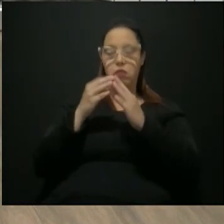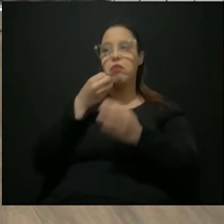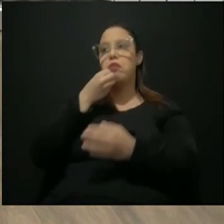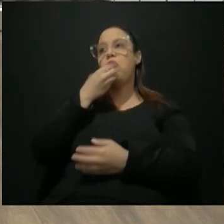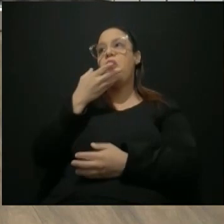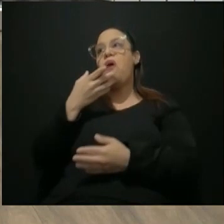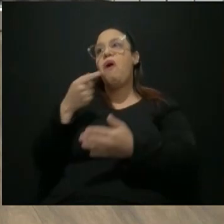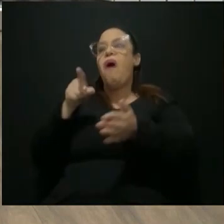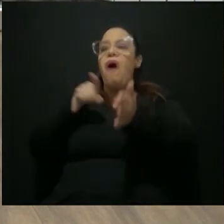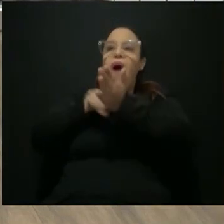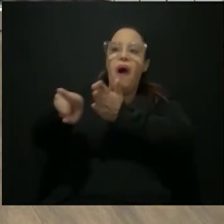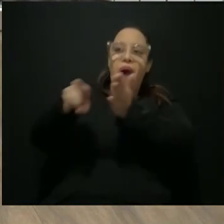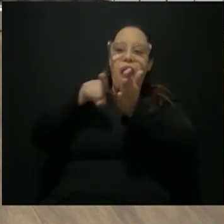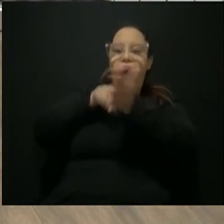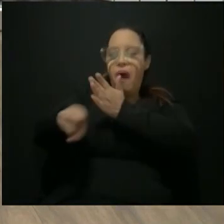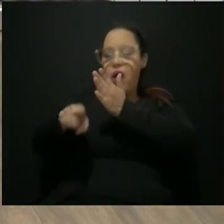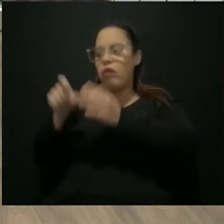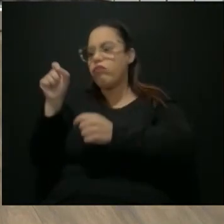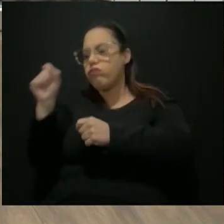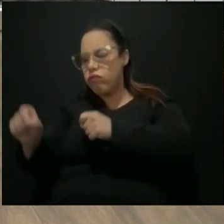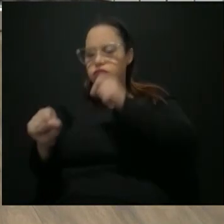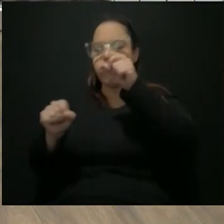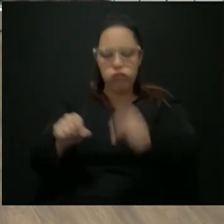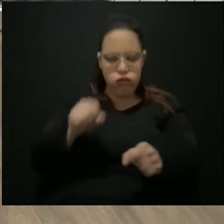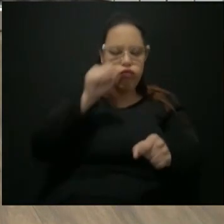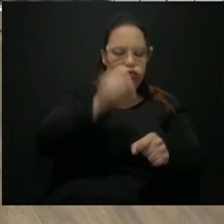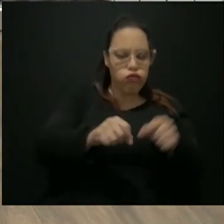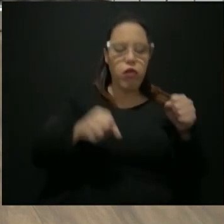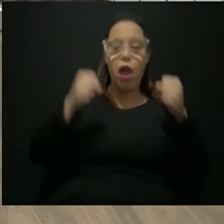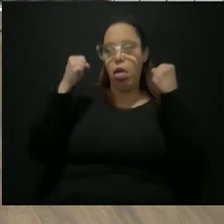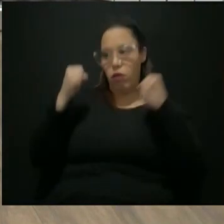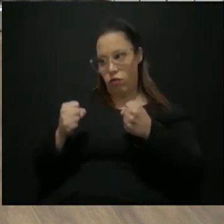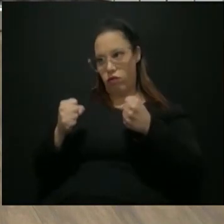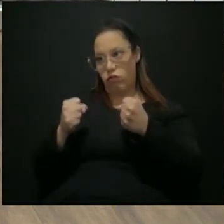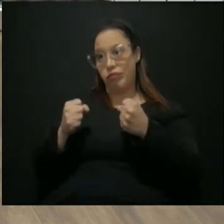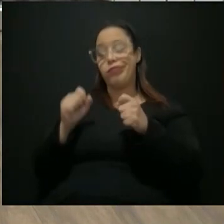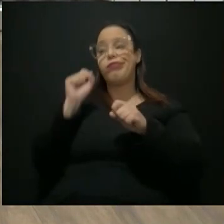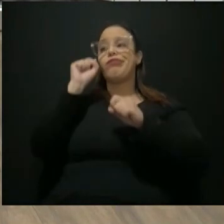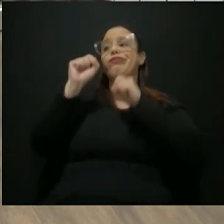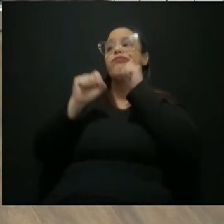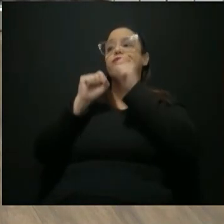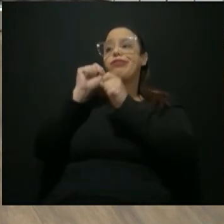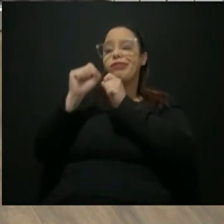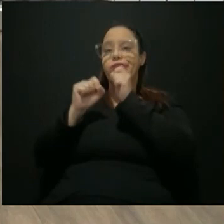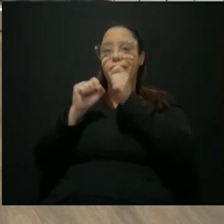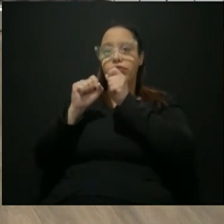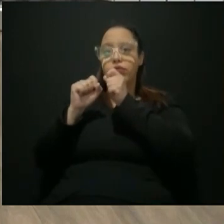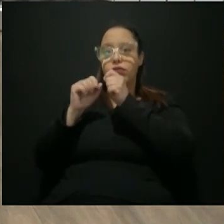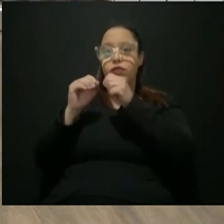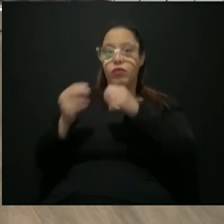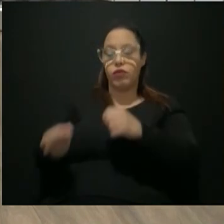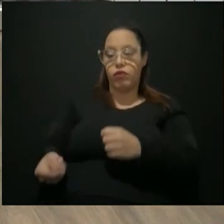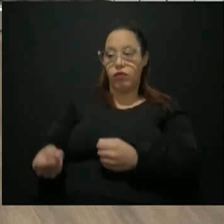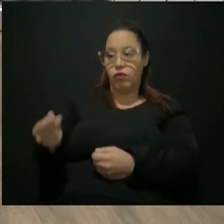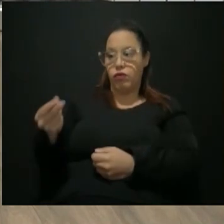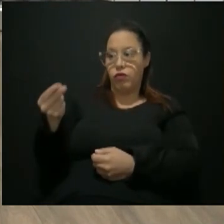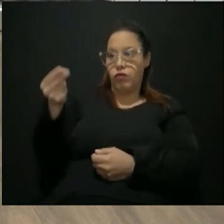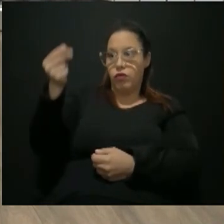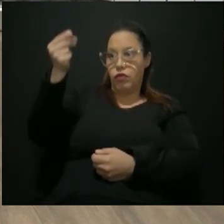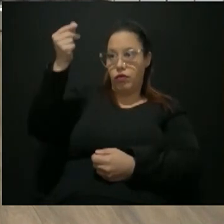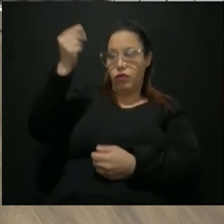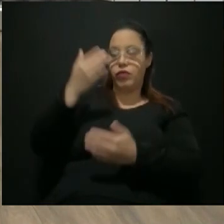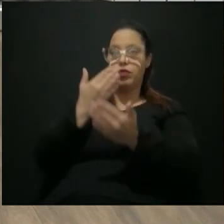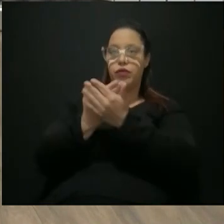a ponto, né? Sim. Mas a gente pode já deduzir que pessoas com elevado nível de escolaridade têm